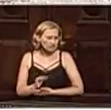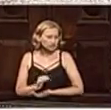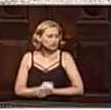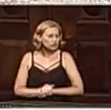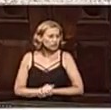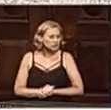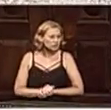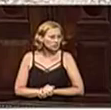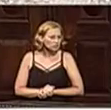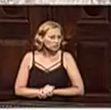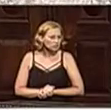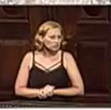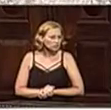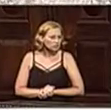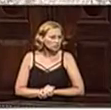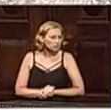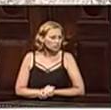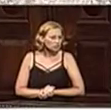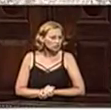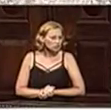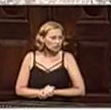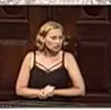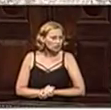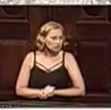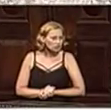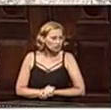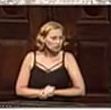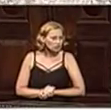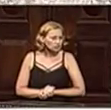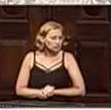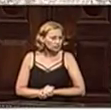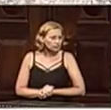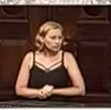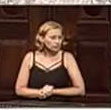houve o lamentável episódio. Já